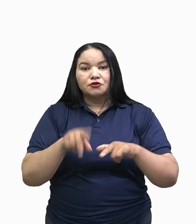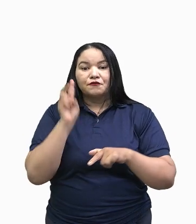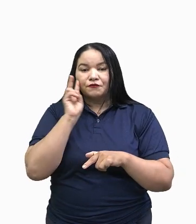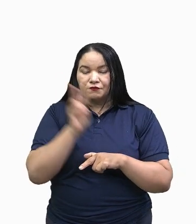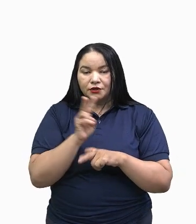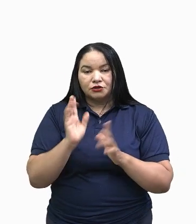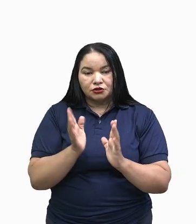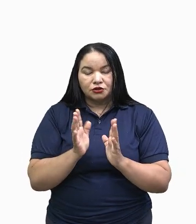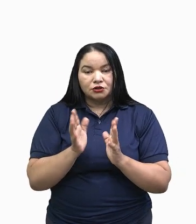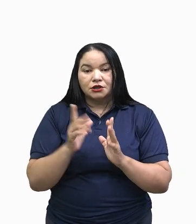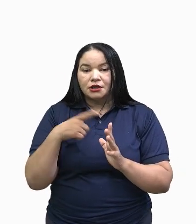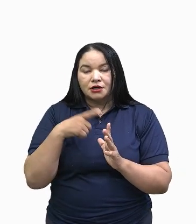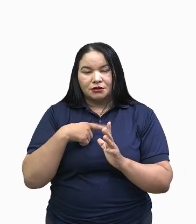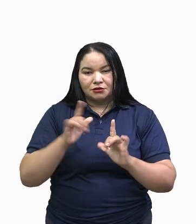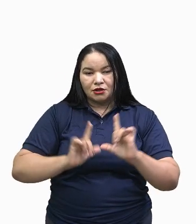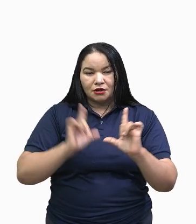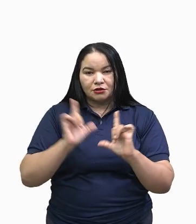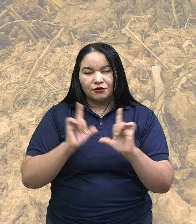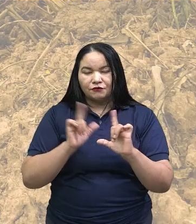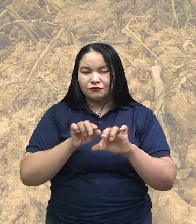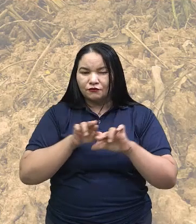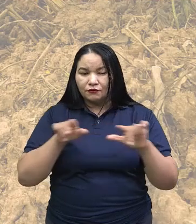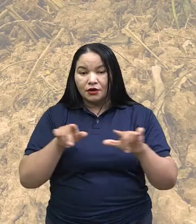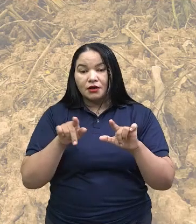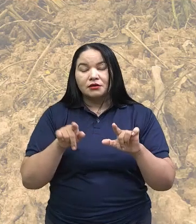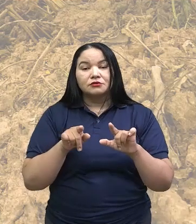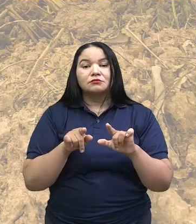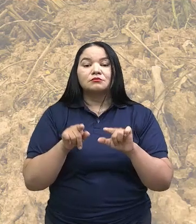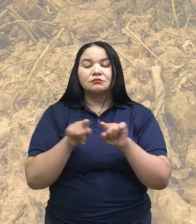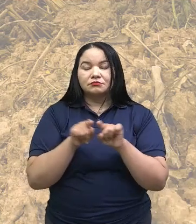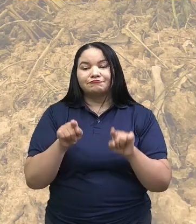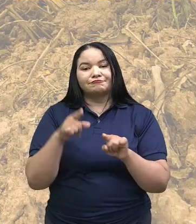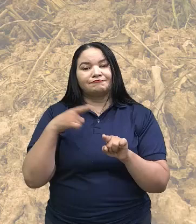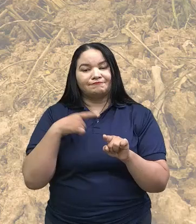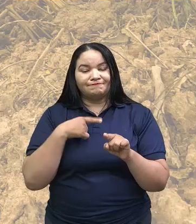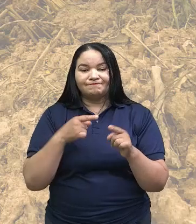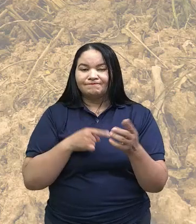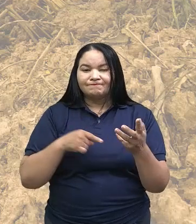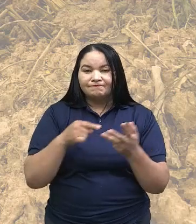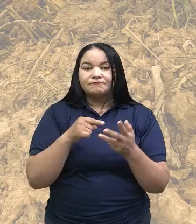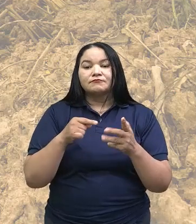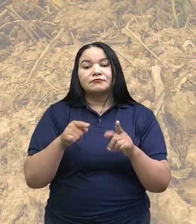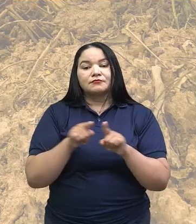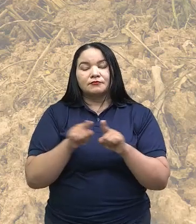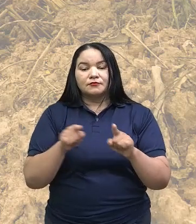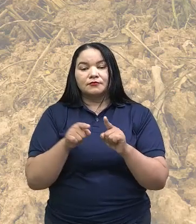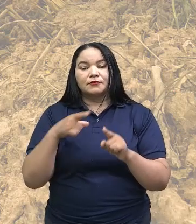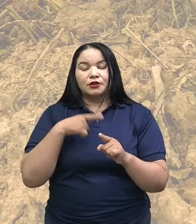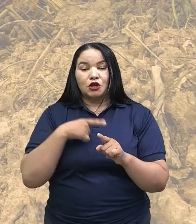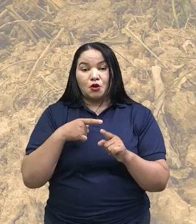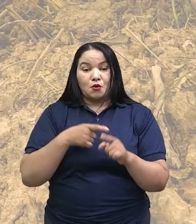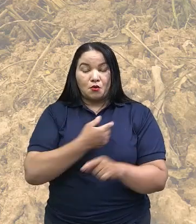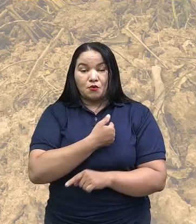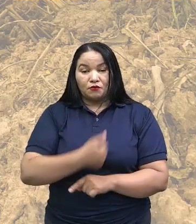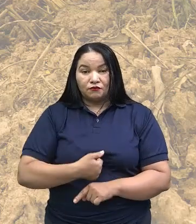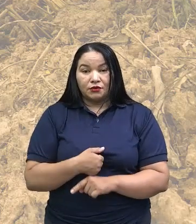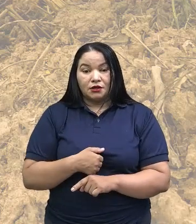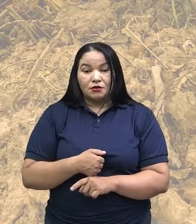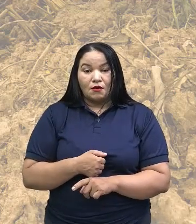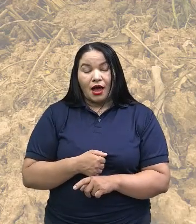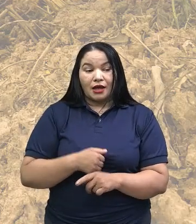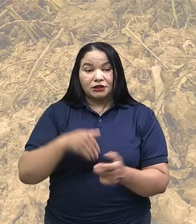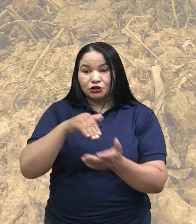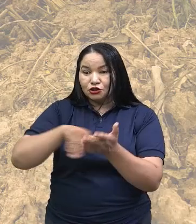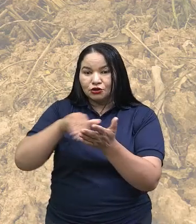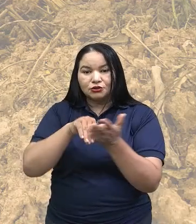acompanhando ainda, né, mas percebe, né, um pouco desse empenho, né, dos governos para retirada justamente dos garimpeiros